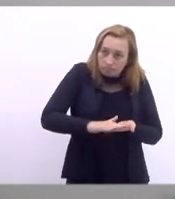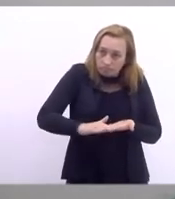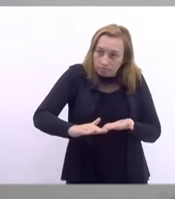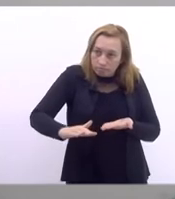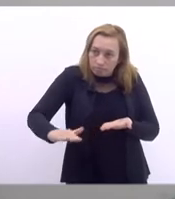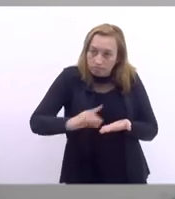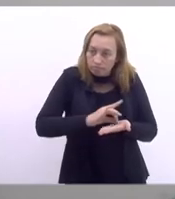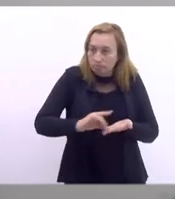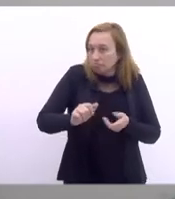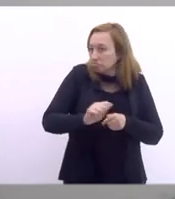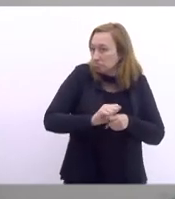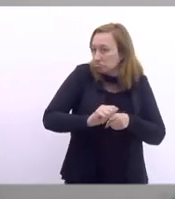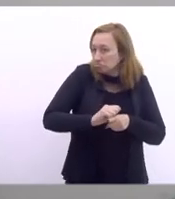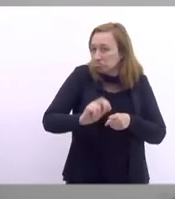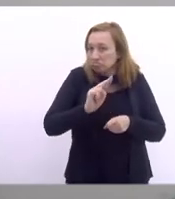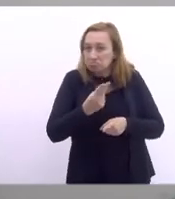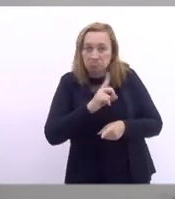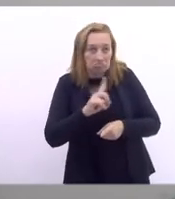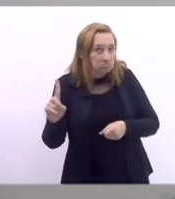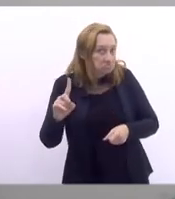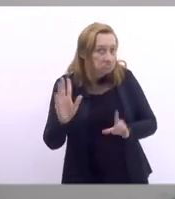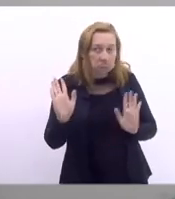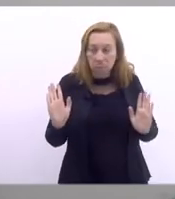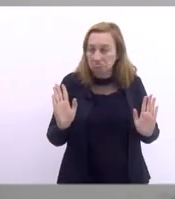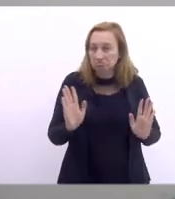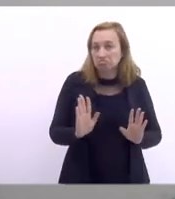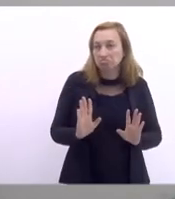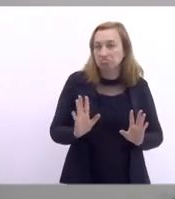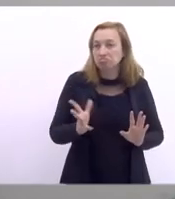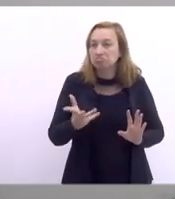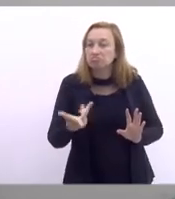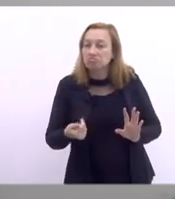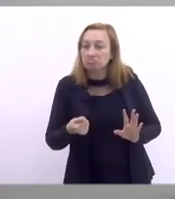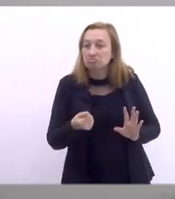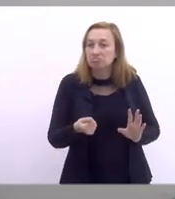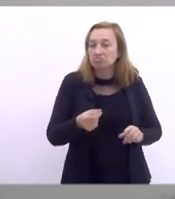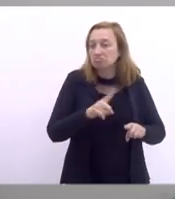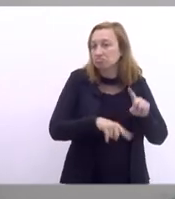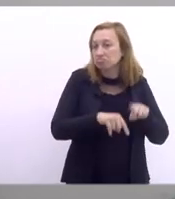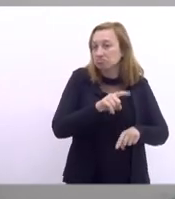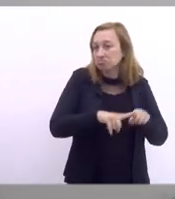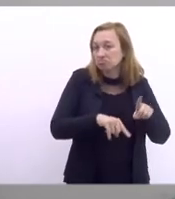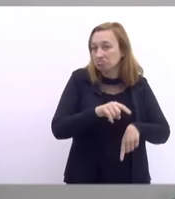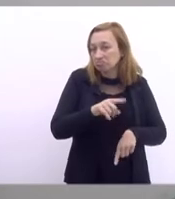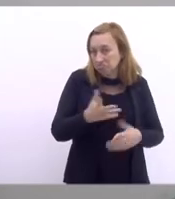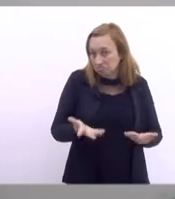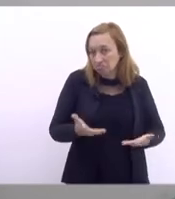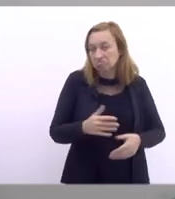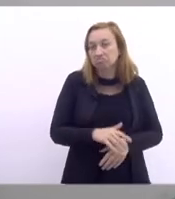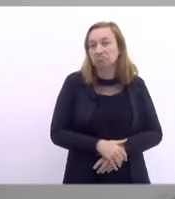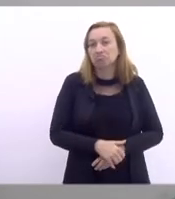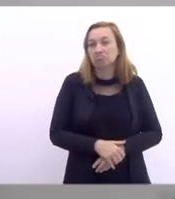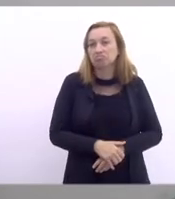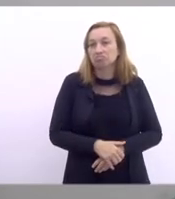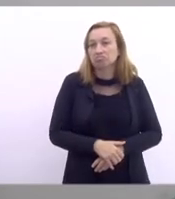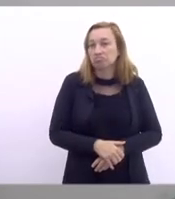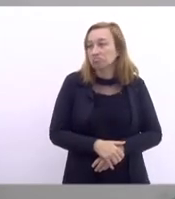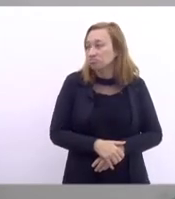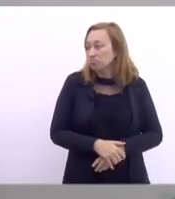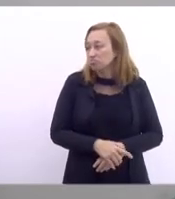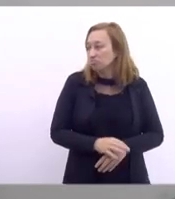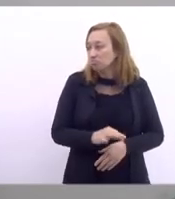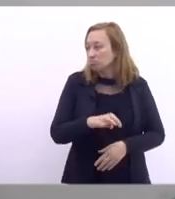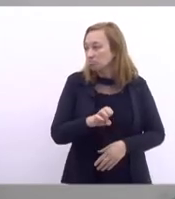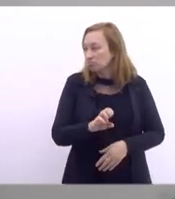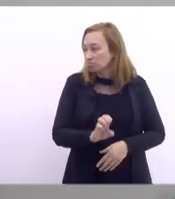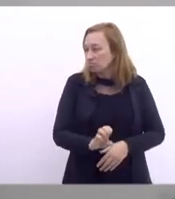seis com borracha no borracha borracha só a qualidade elegante é para mãe é para um em tese